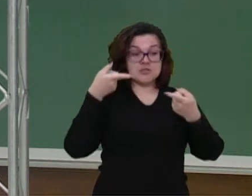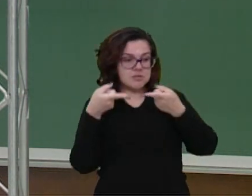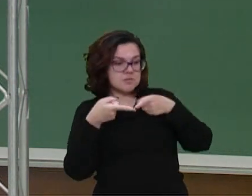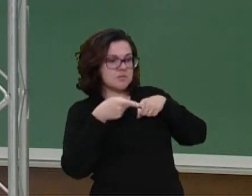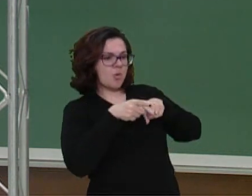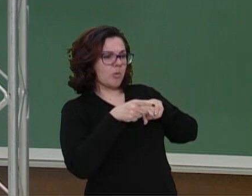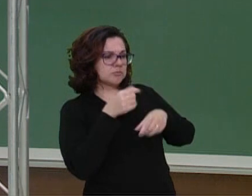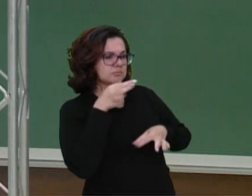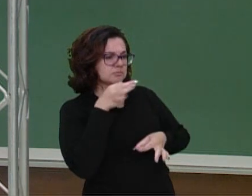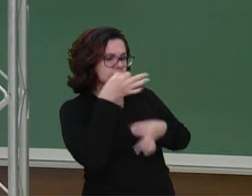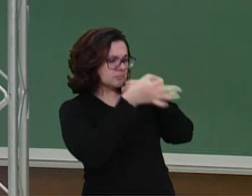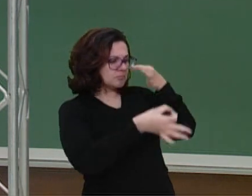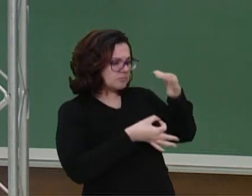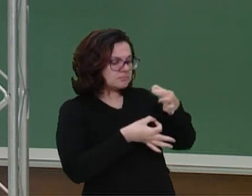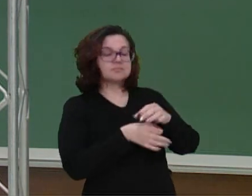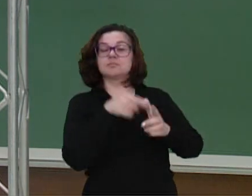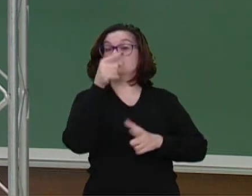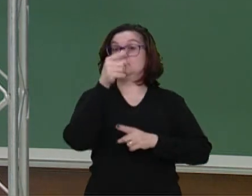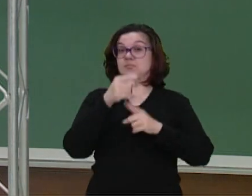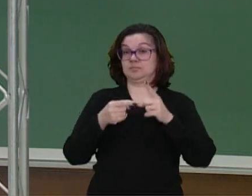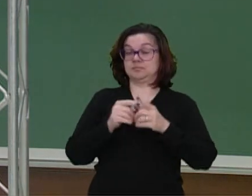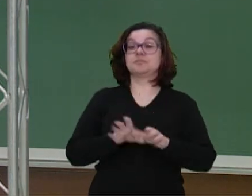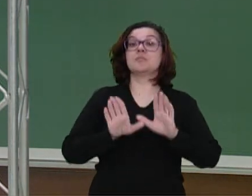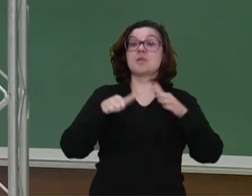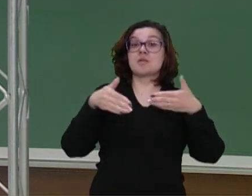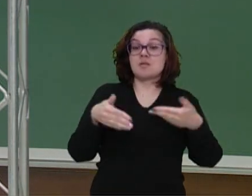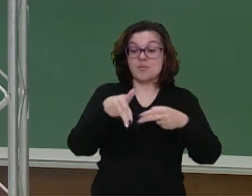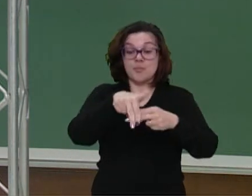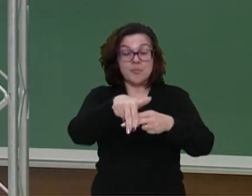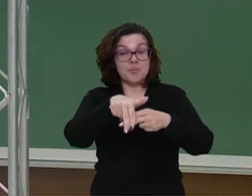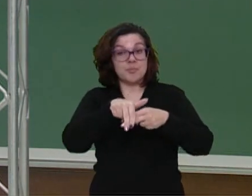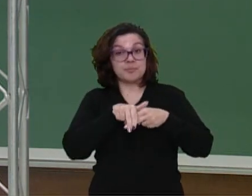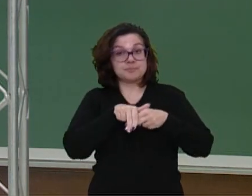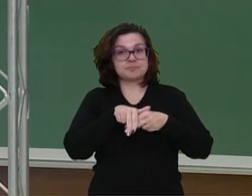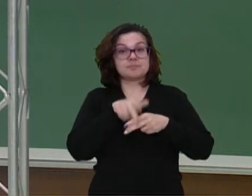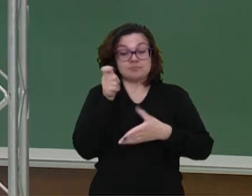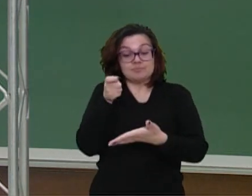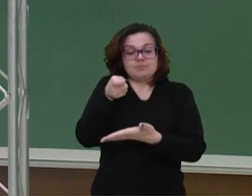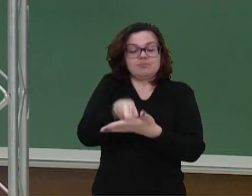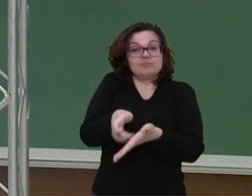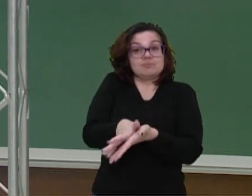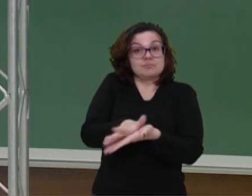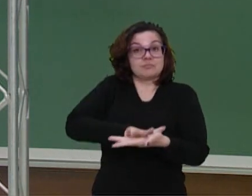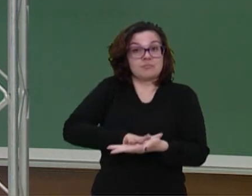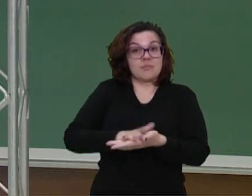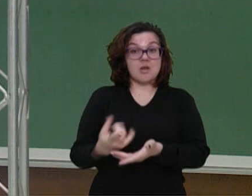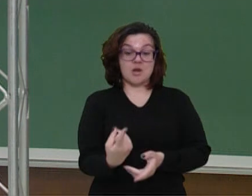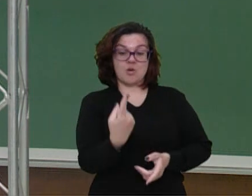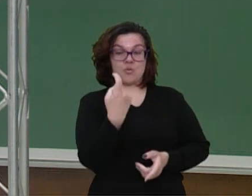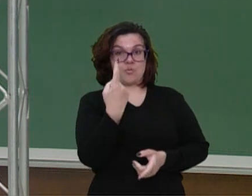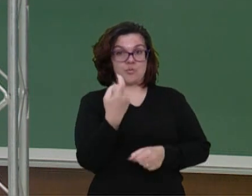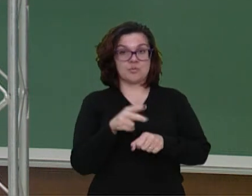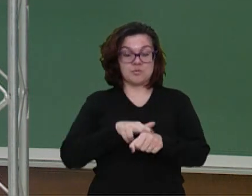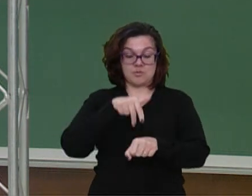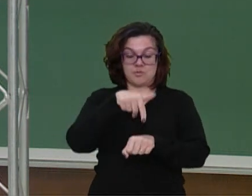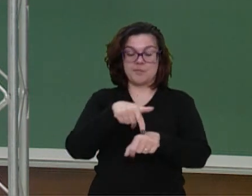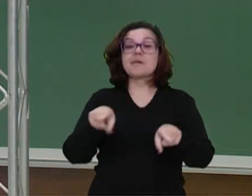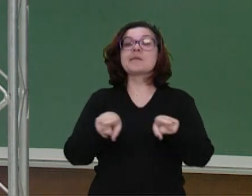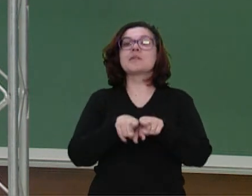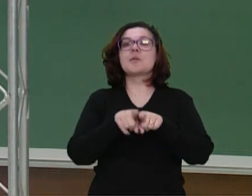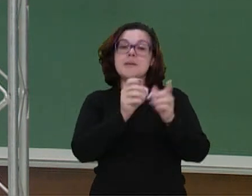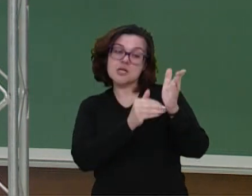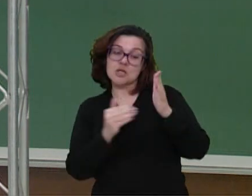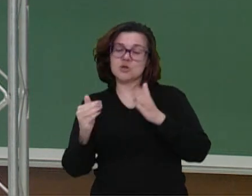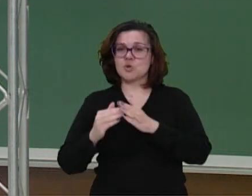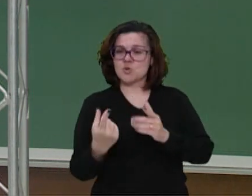que questionasse esses regimes. Por isso, esses regimes são autoritários. São também totalitários porque